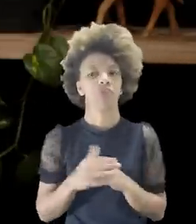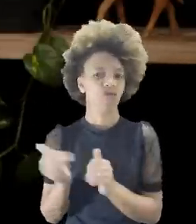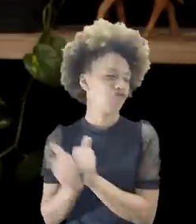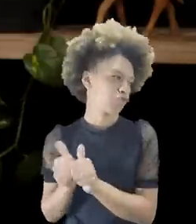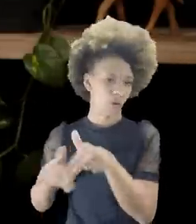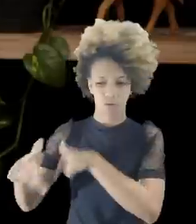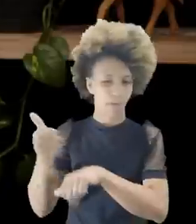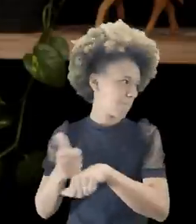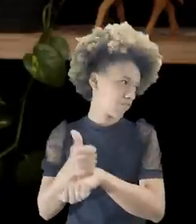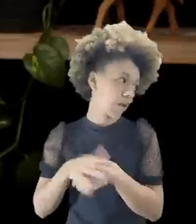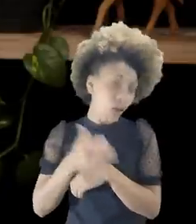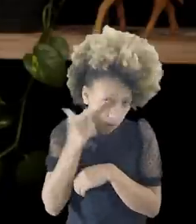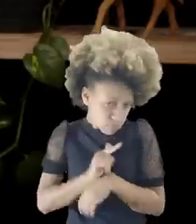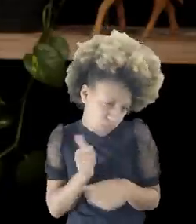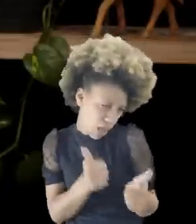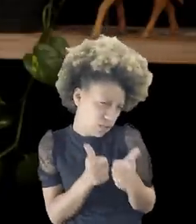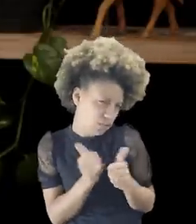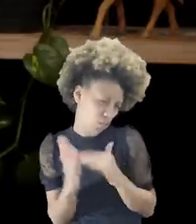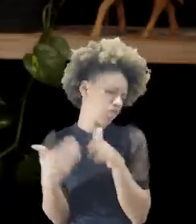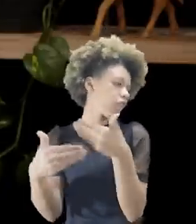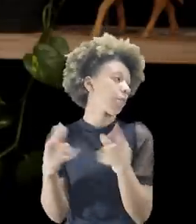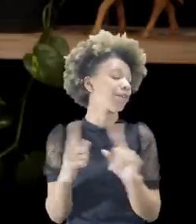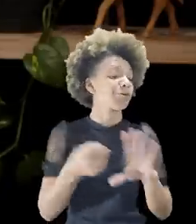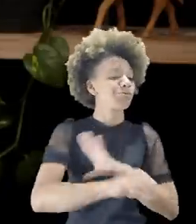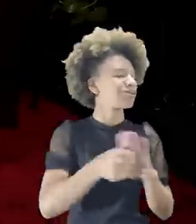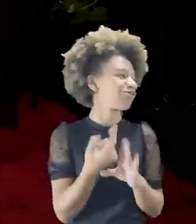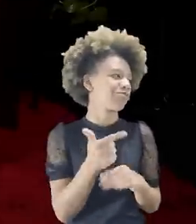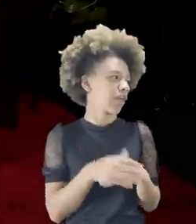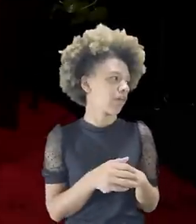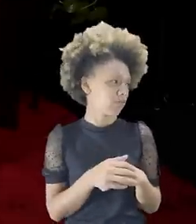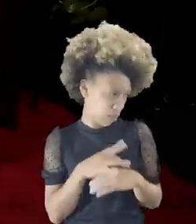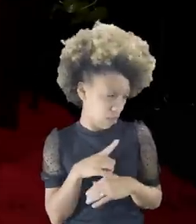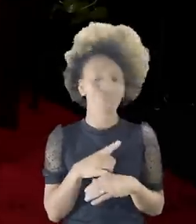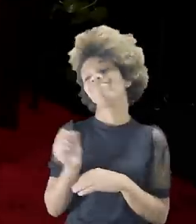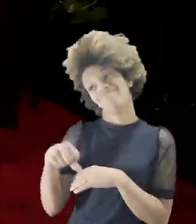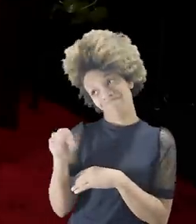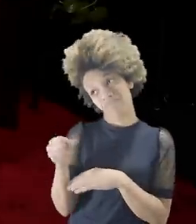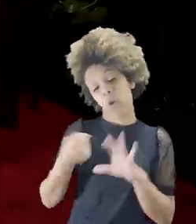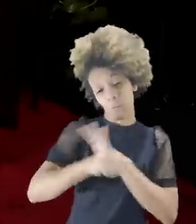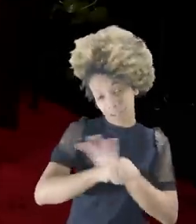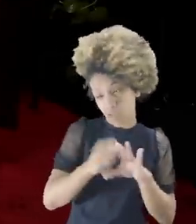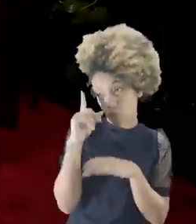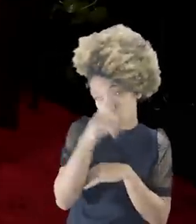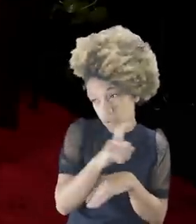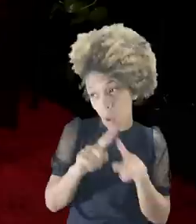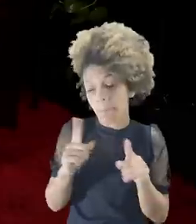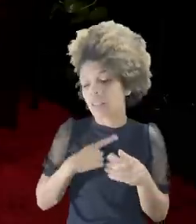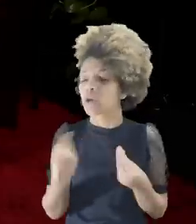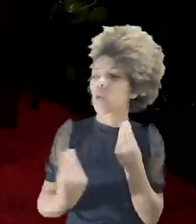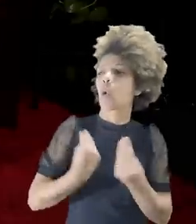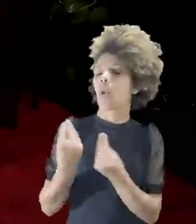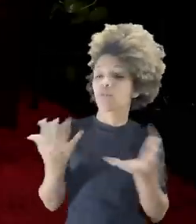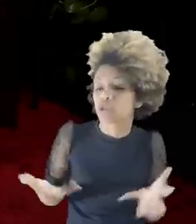futebol de salão profissional consegue performar no basquete já não tem isso sim o basquete ele é um pouco mais difícil mas eu também você tem maneiras